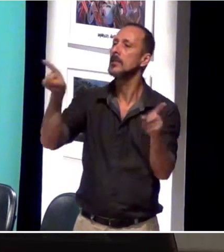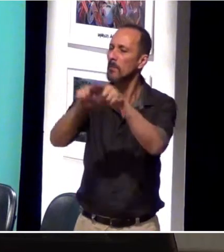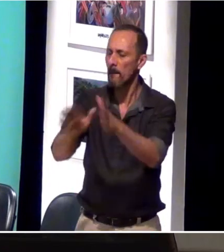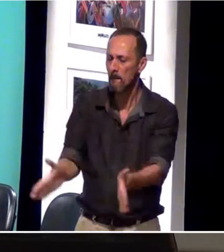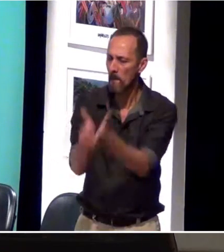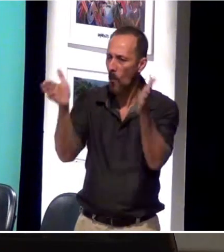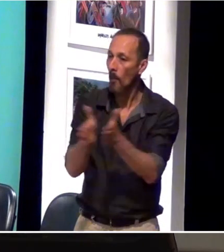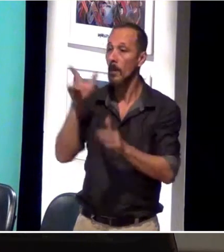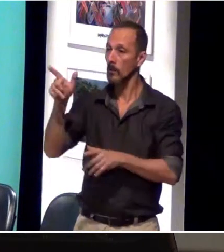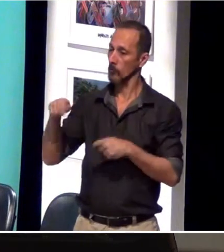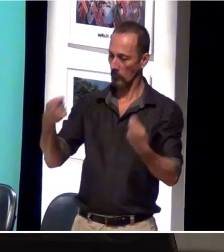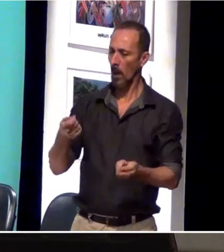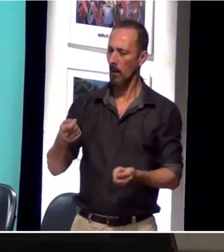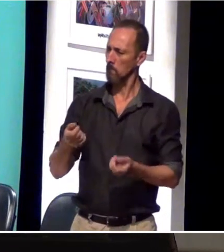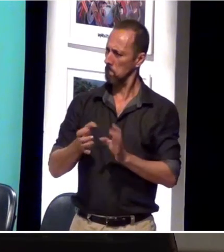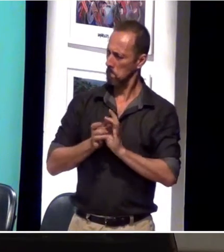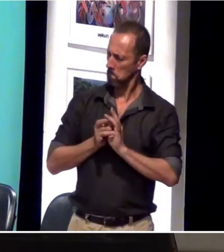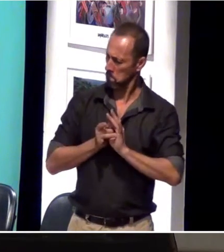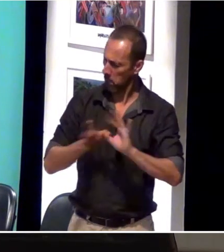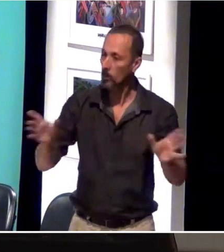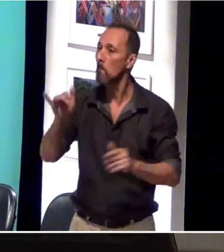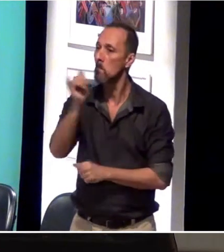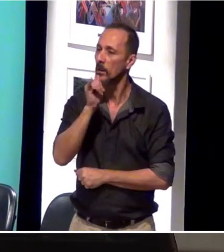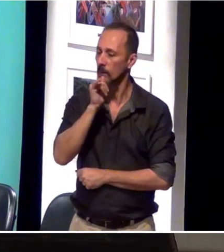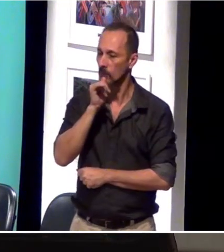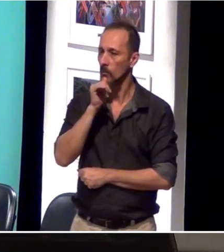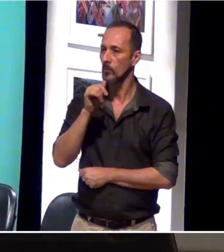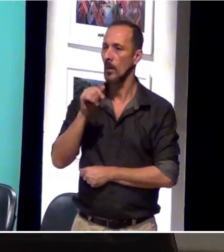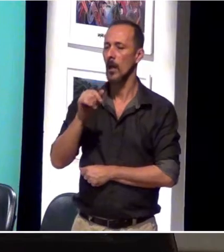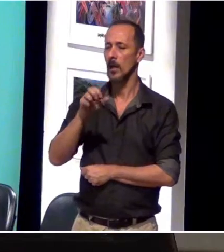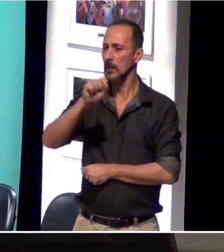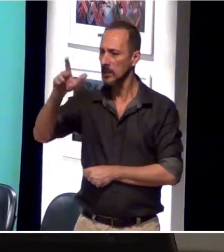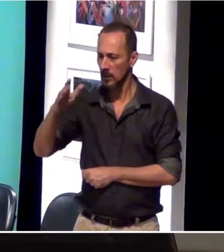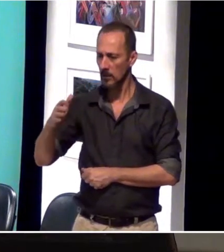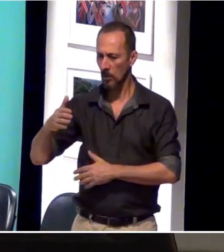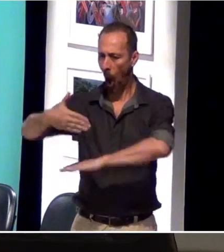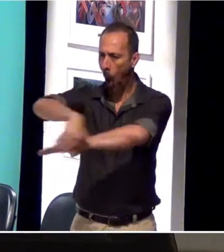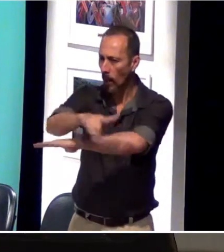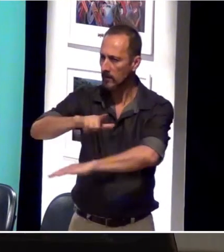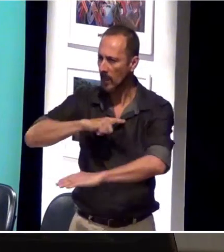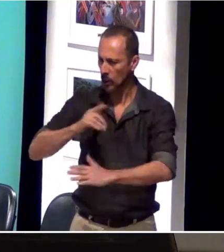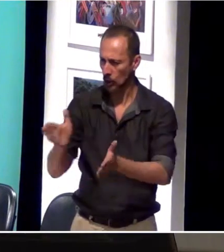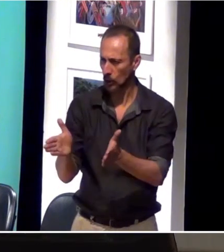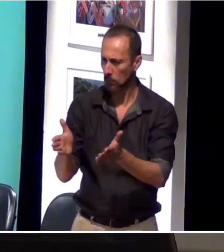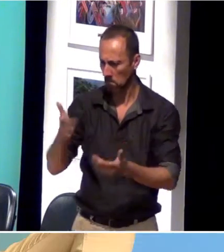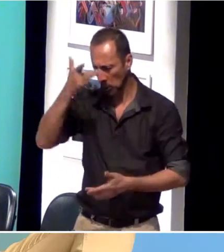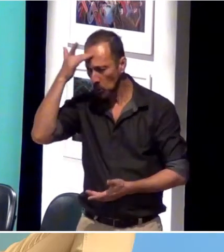SAM autoriza situações como o recolhimento de crianças e adolescentes,